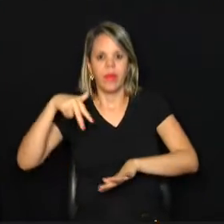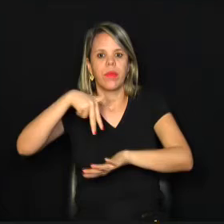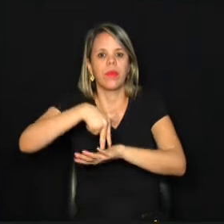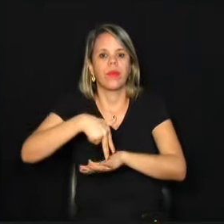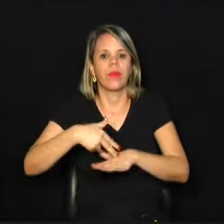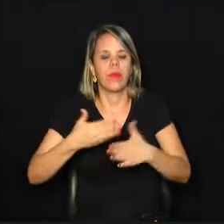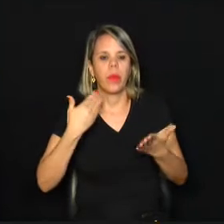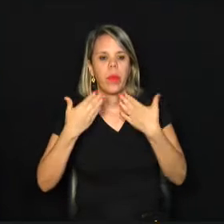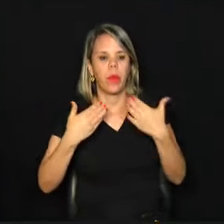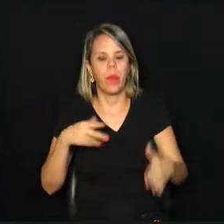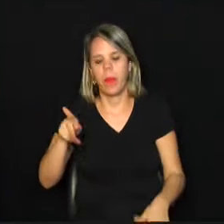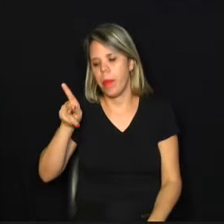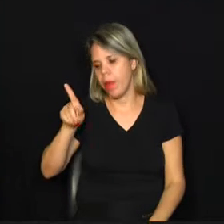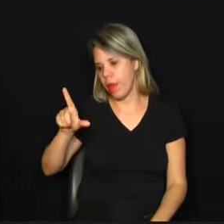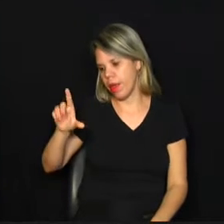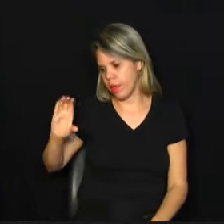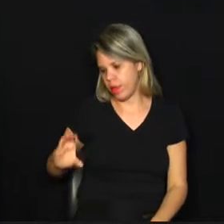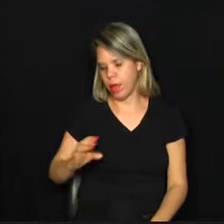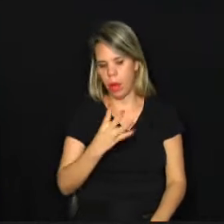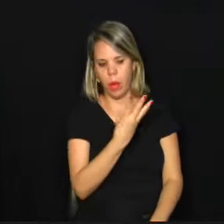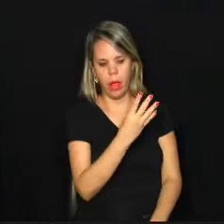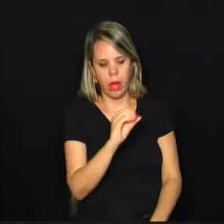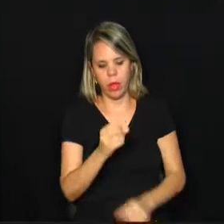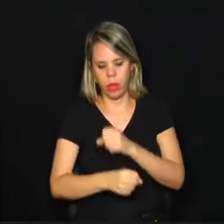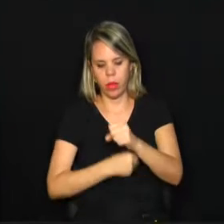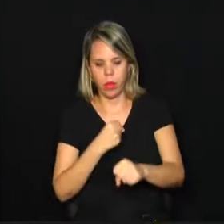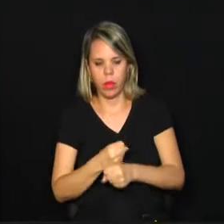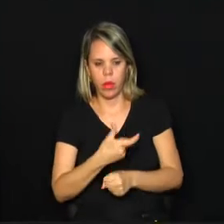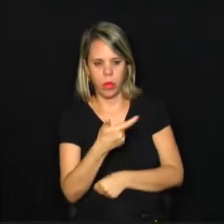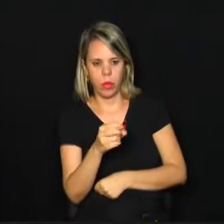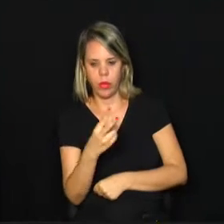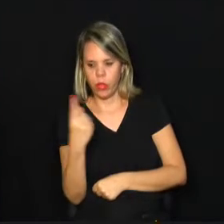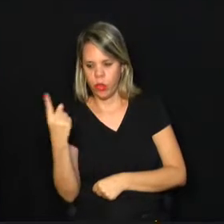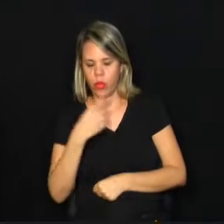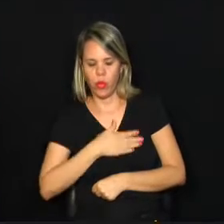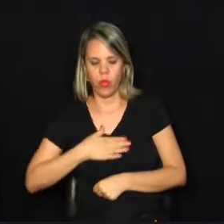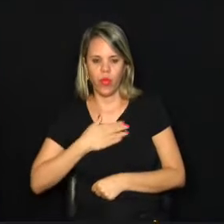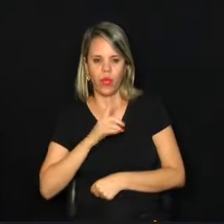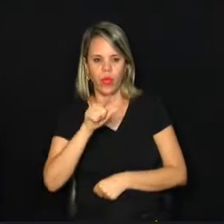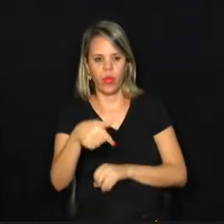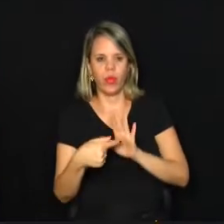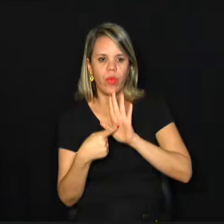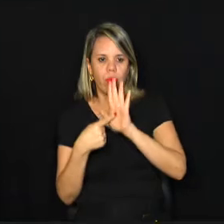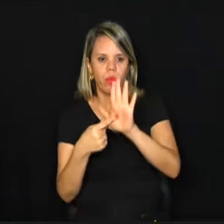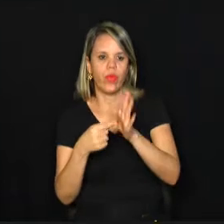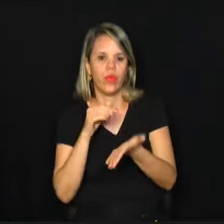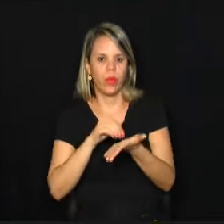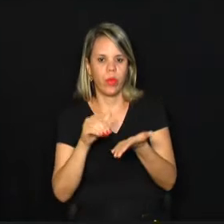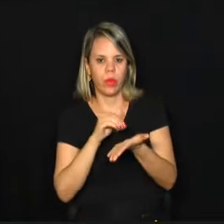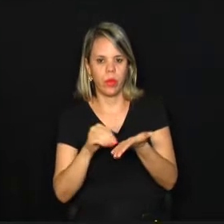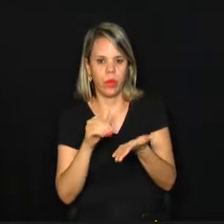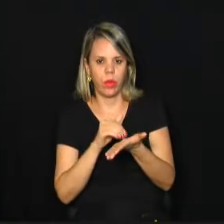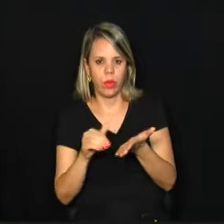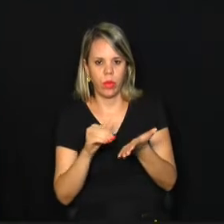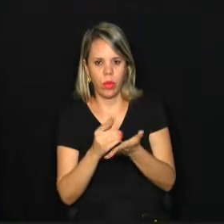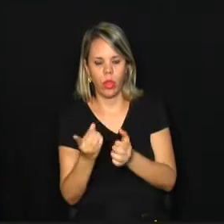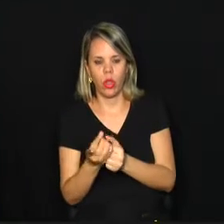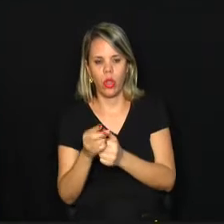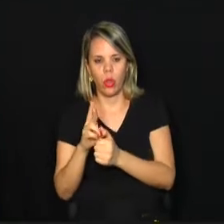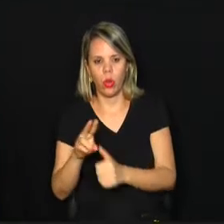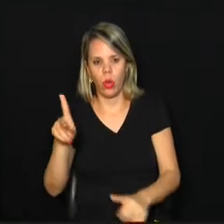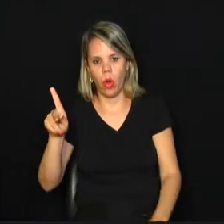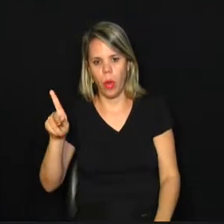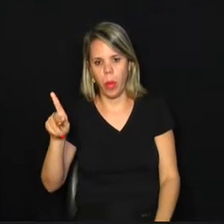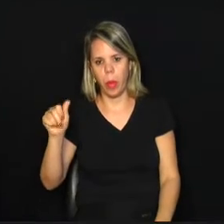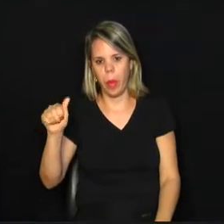a PLC 40 de 2021 e eu gostaria, depois da apresentação dos secretários, todos, doutor Panuto,